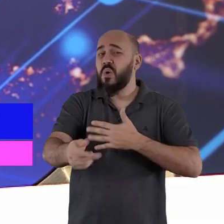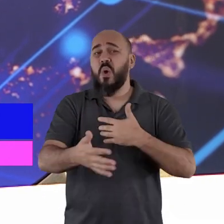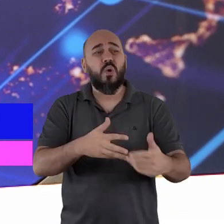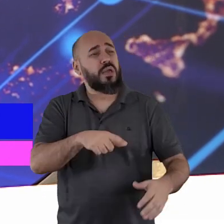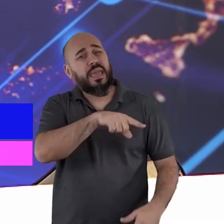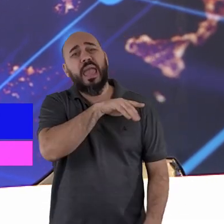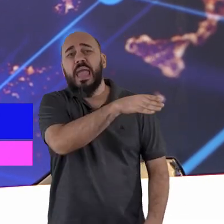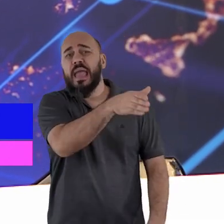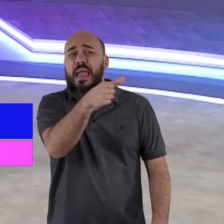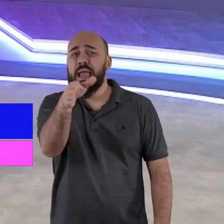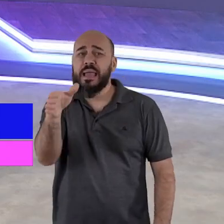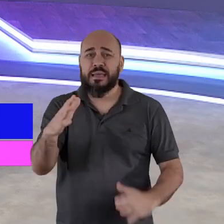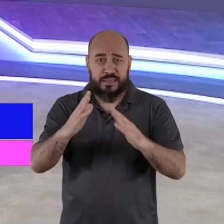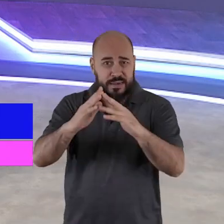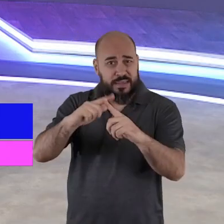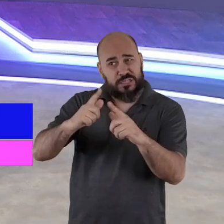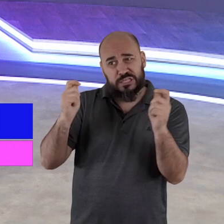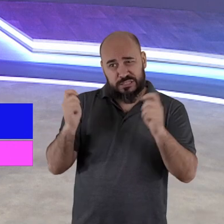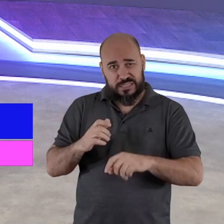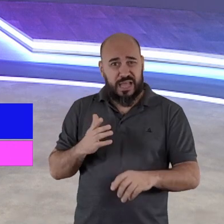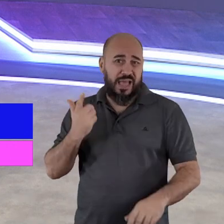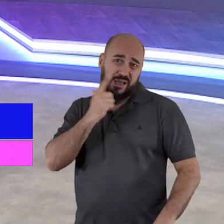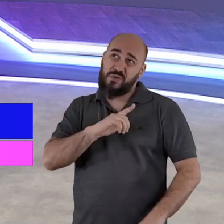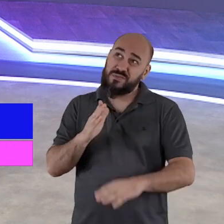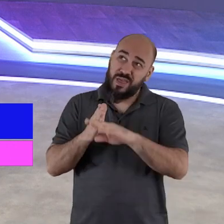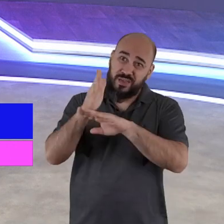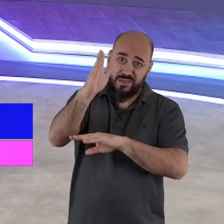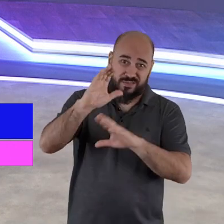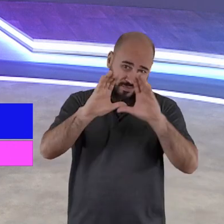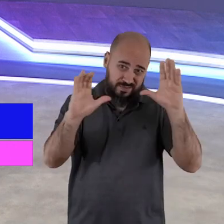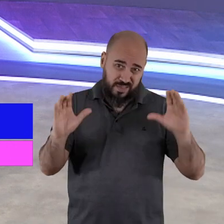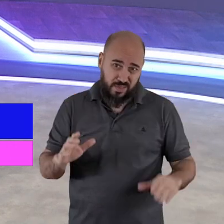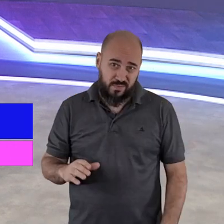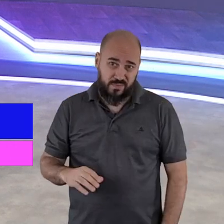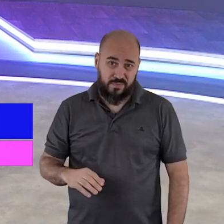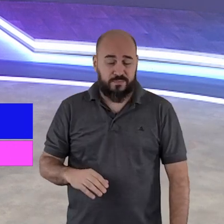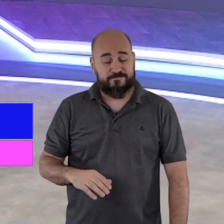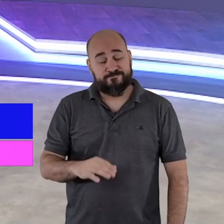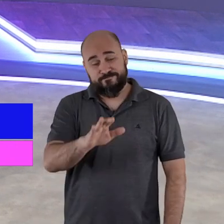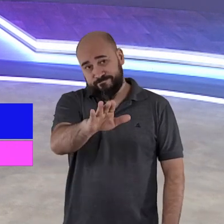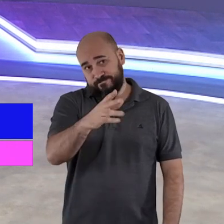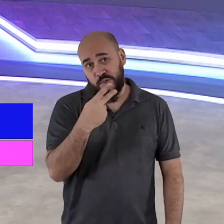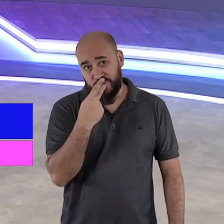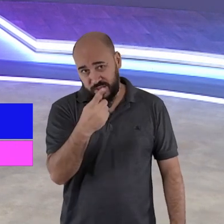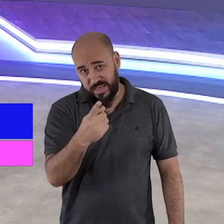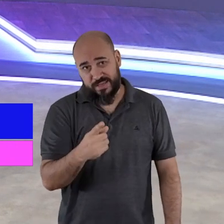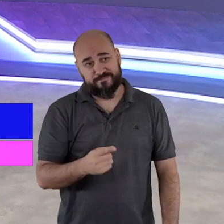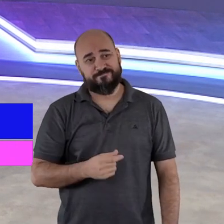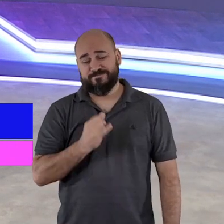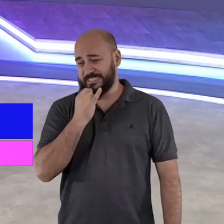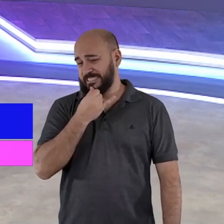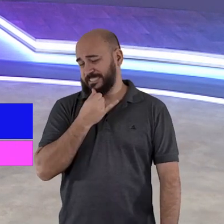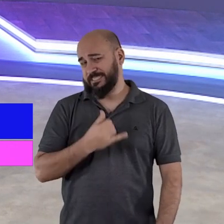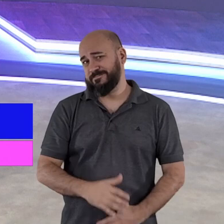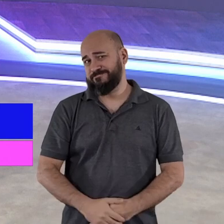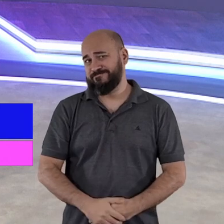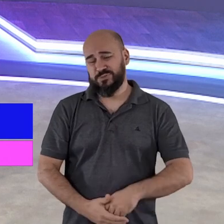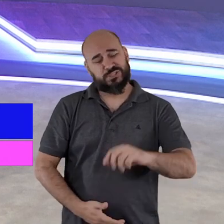serve? Eu lamento lhe dizer, mas a resposta é não. Não é